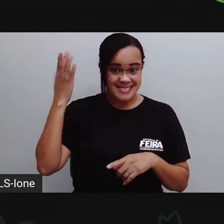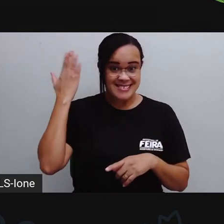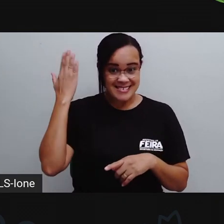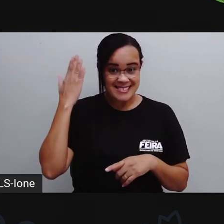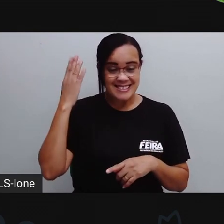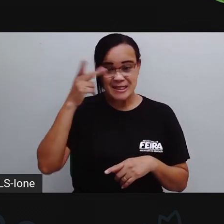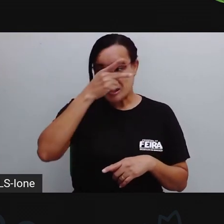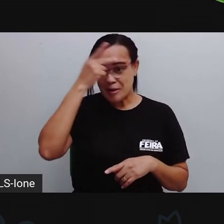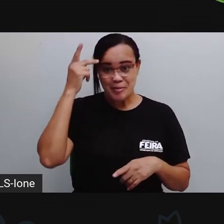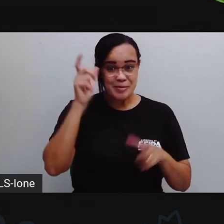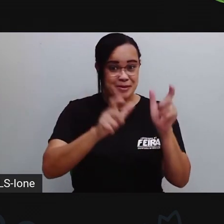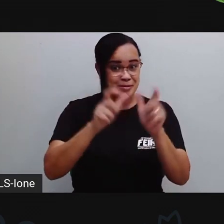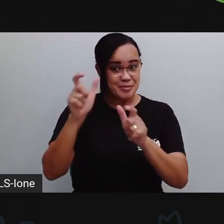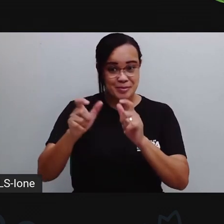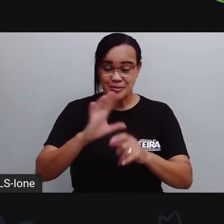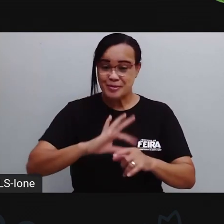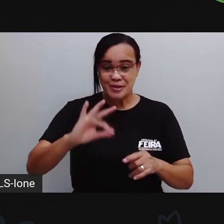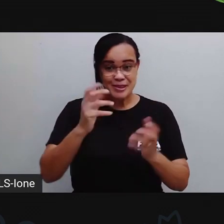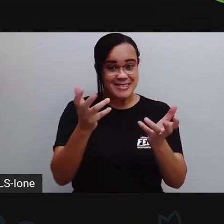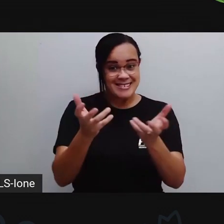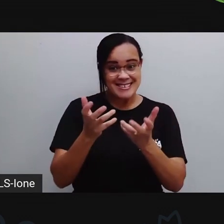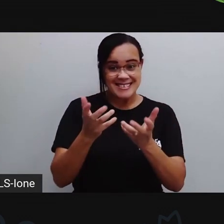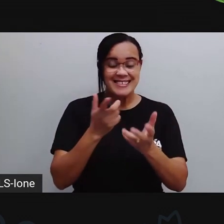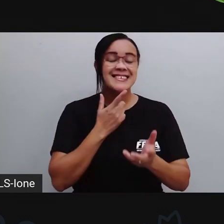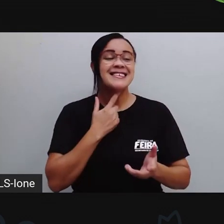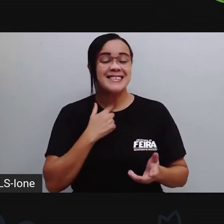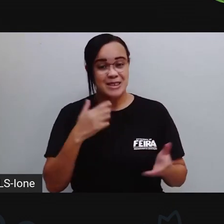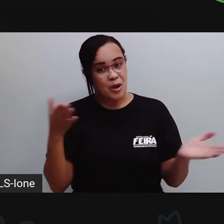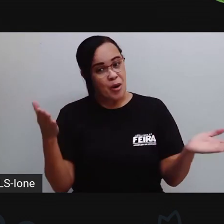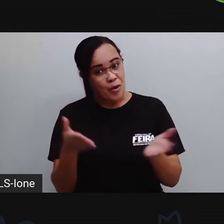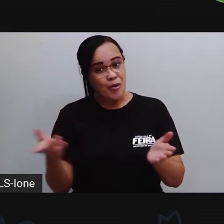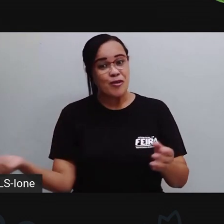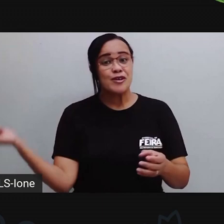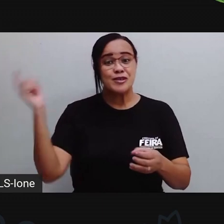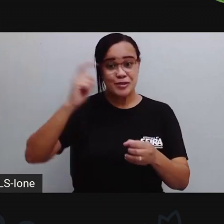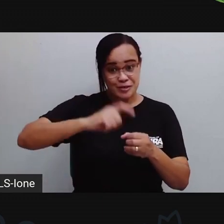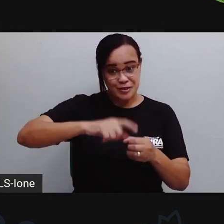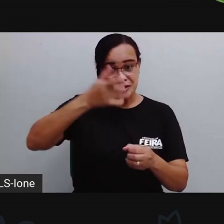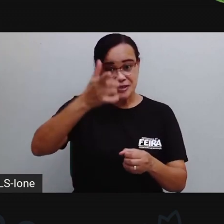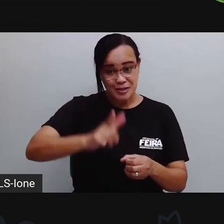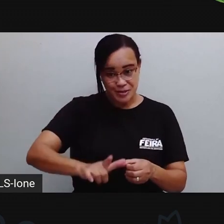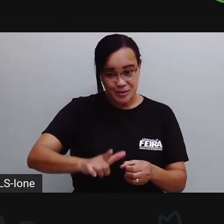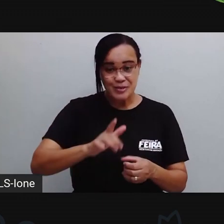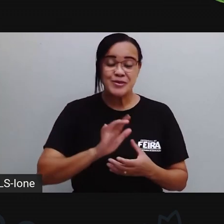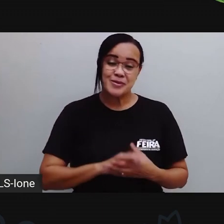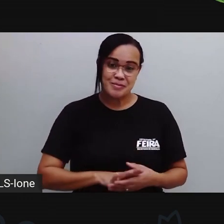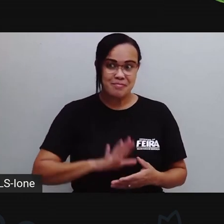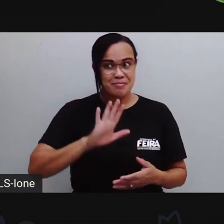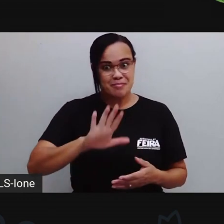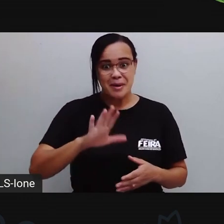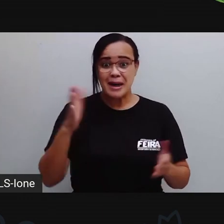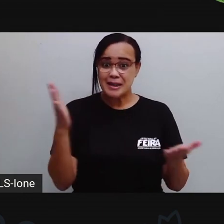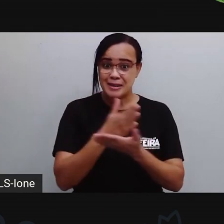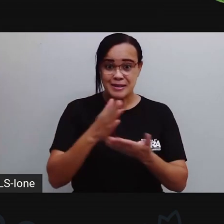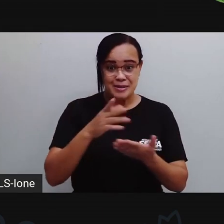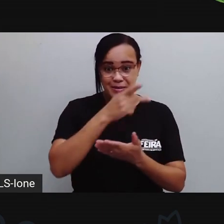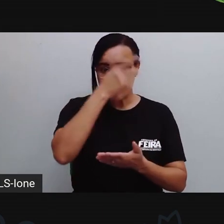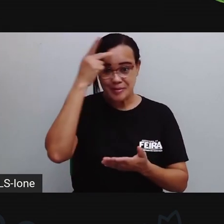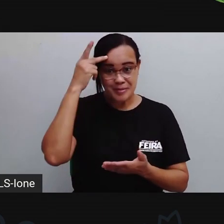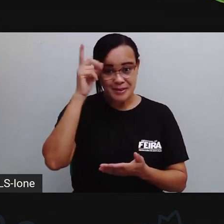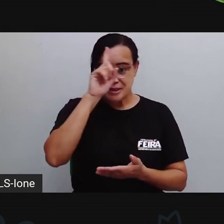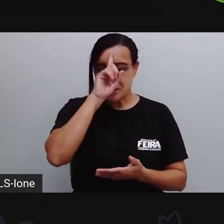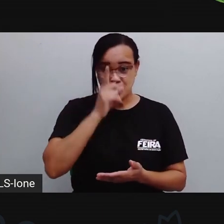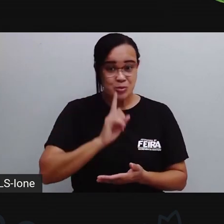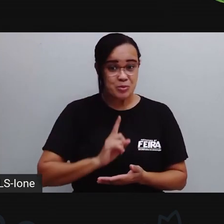né? Era muito legal. Hoje em dia também está na moda, né, mas as pessoas nem sabiam, acho que é uma coisa atual, mas não,